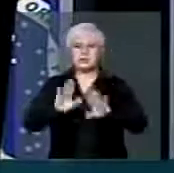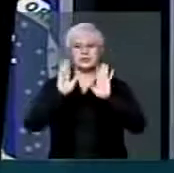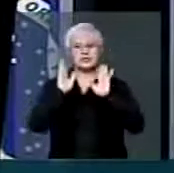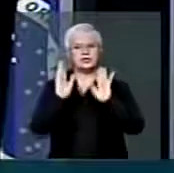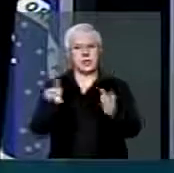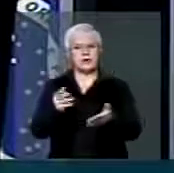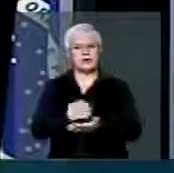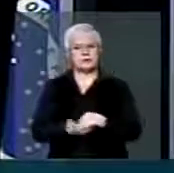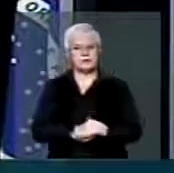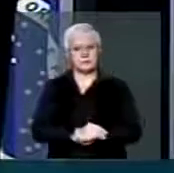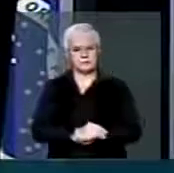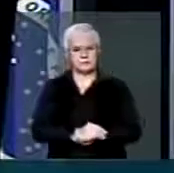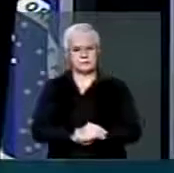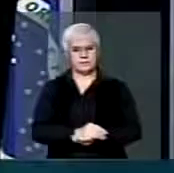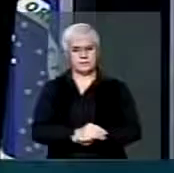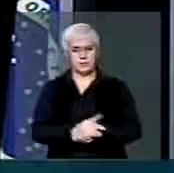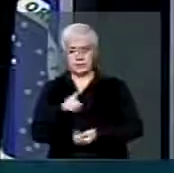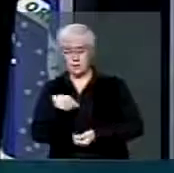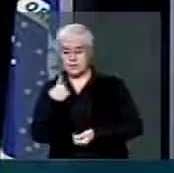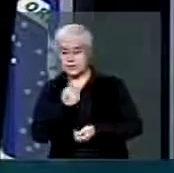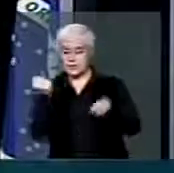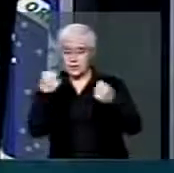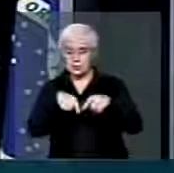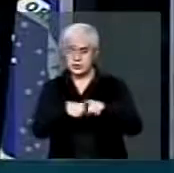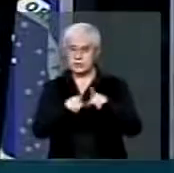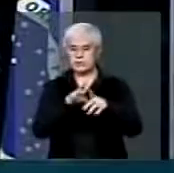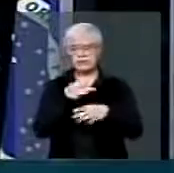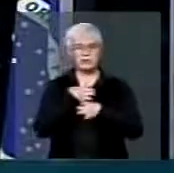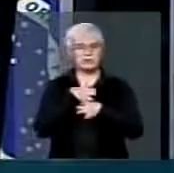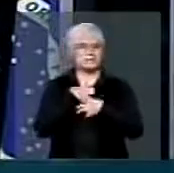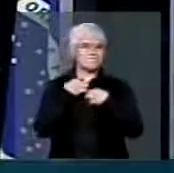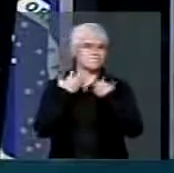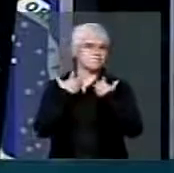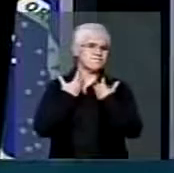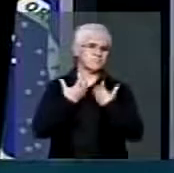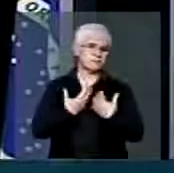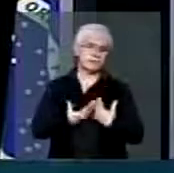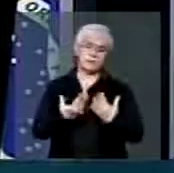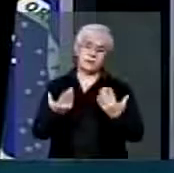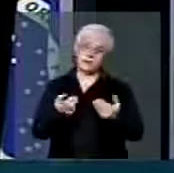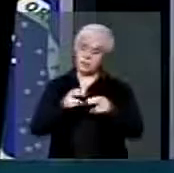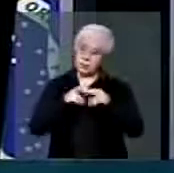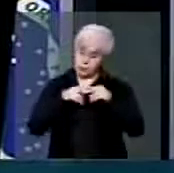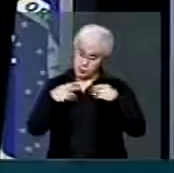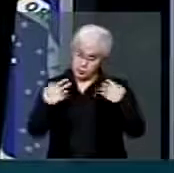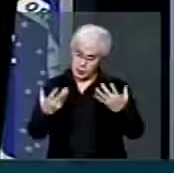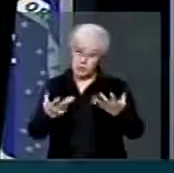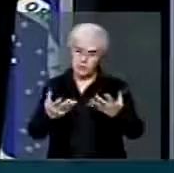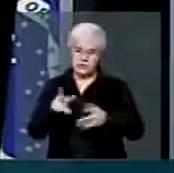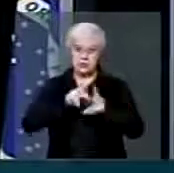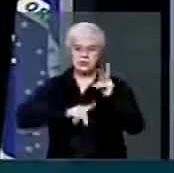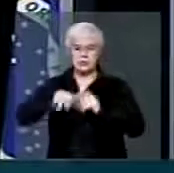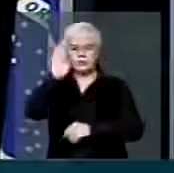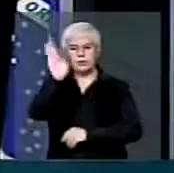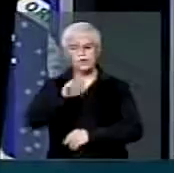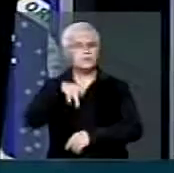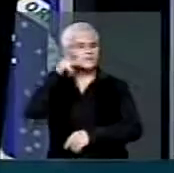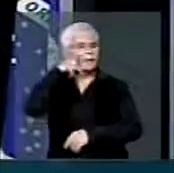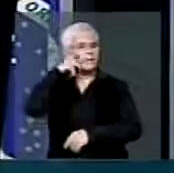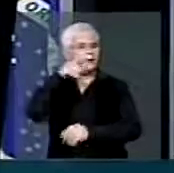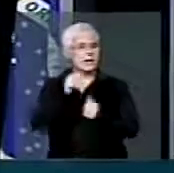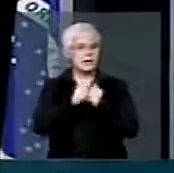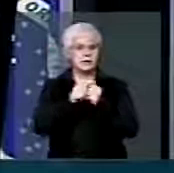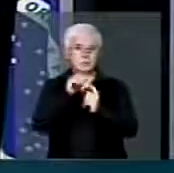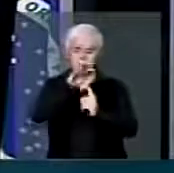cidadãos brasileiros, para que a gente possa também ficar indignado. E diante dessa indignação do povo da Paraíba, que sequer